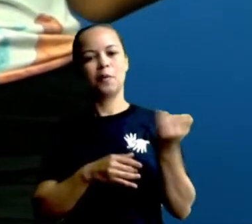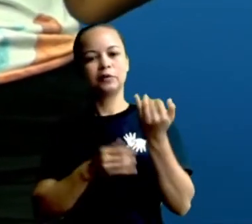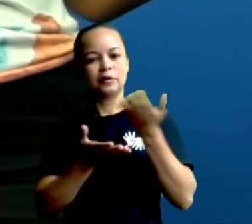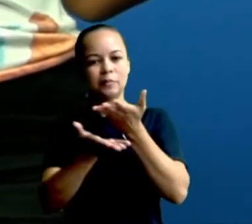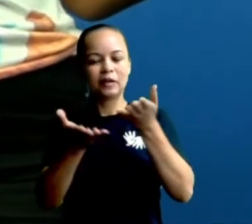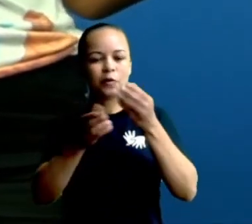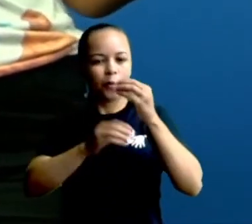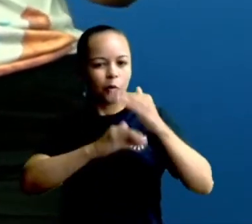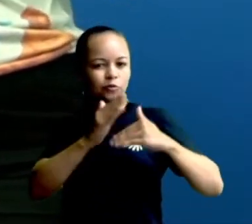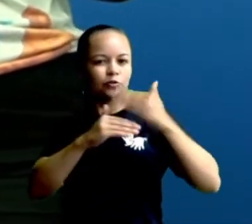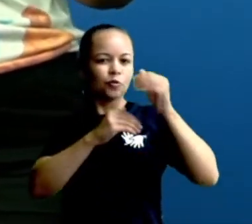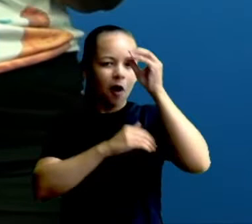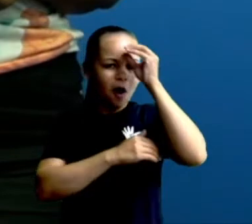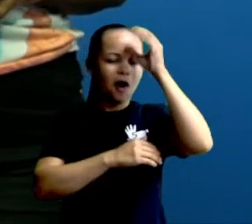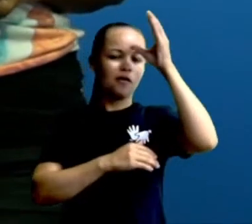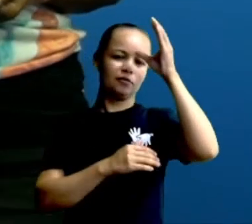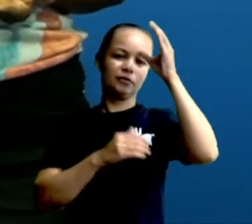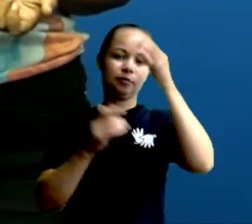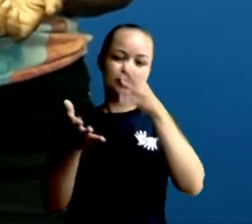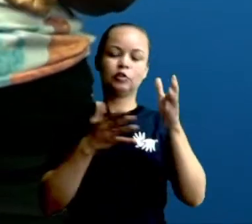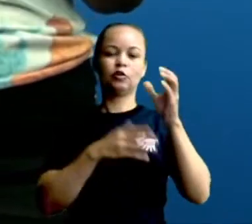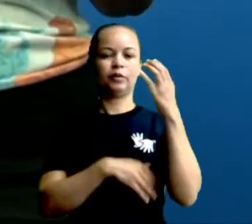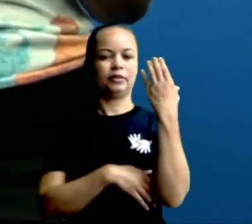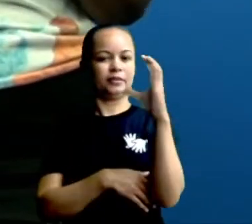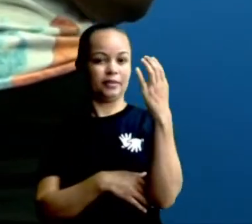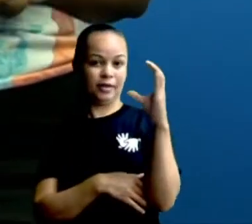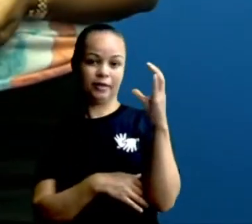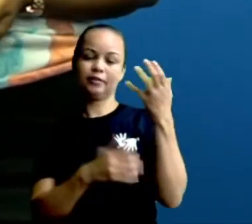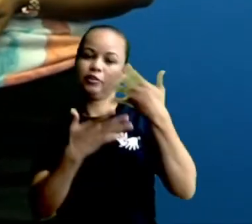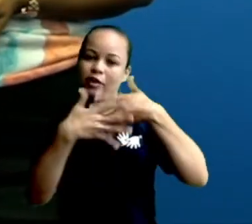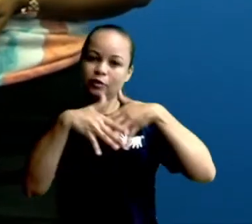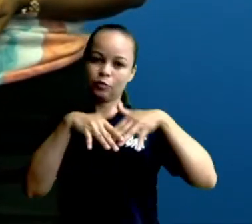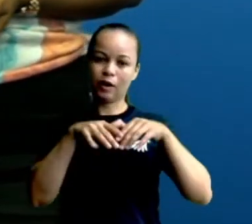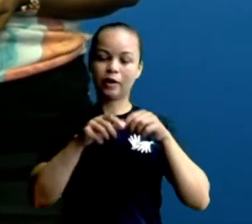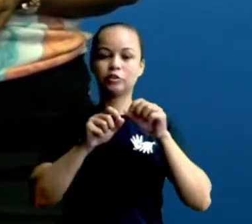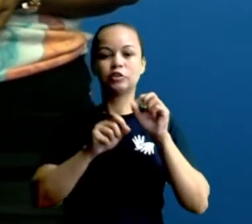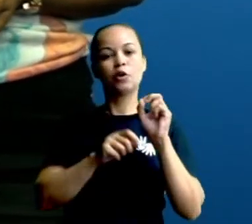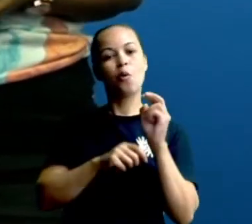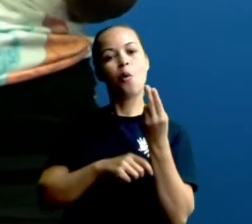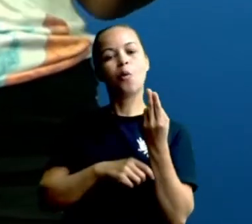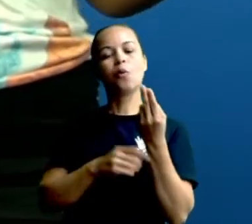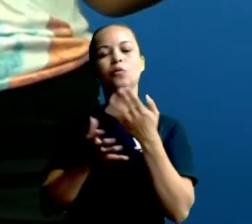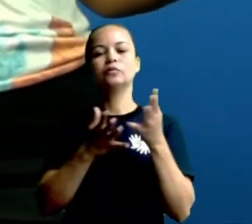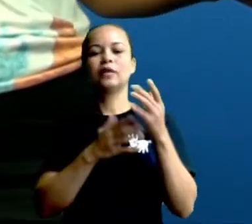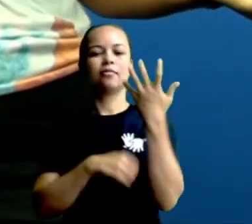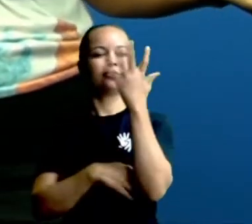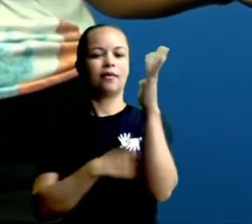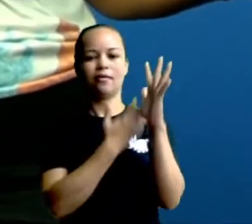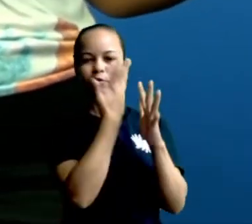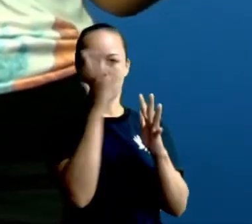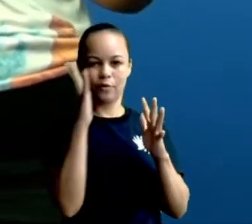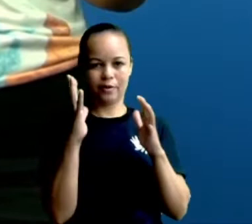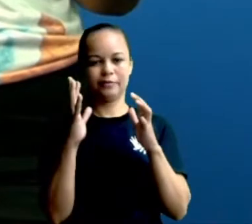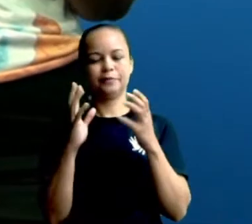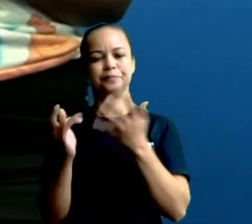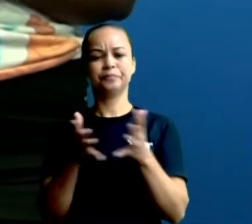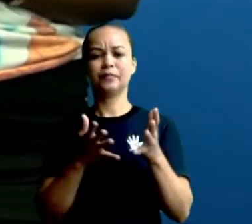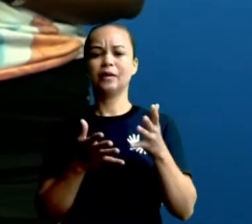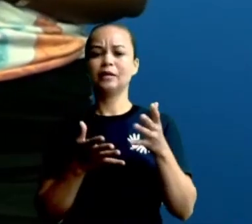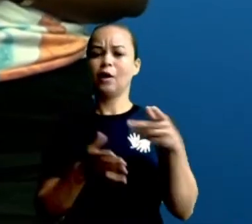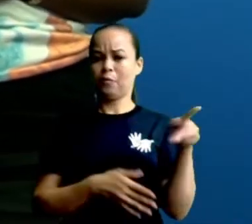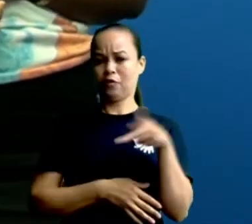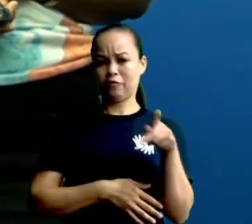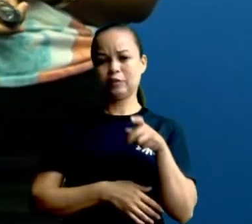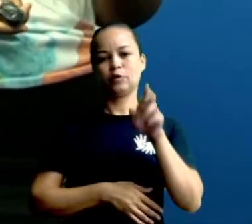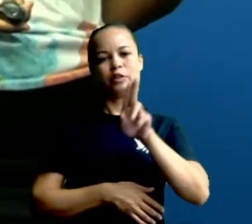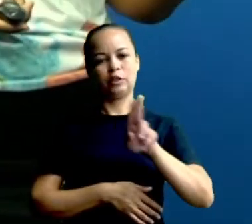seus conhecimentos sobre ciências naturais ou ciências da natureza. Para quem ainda não me conhece, eu sou a